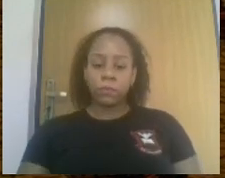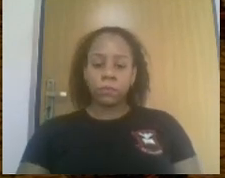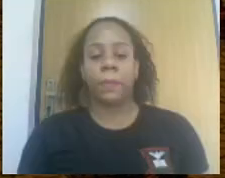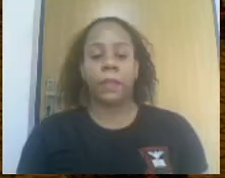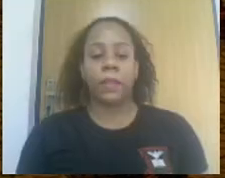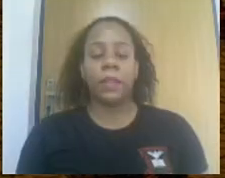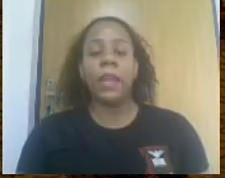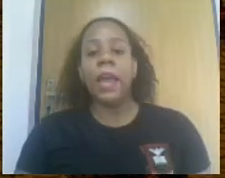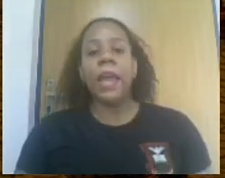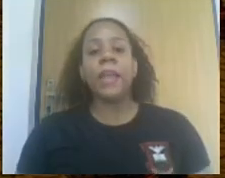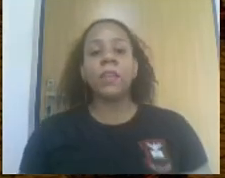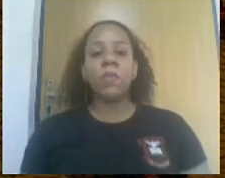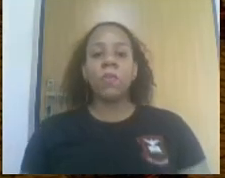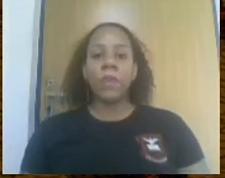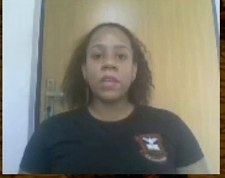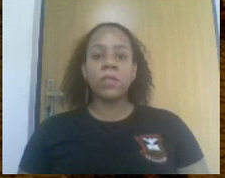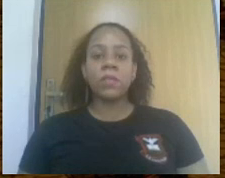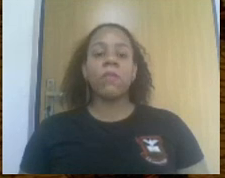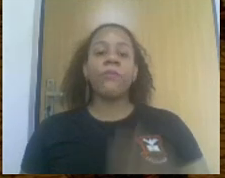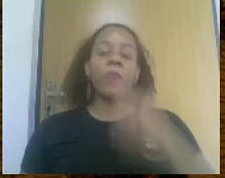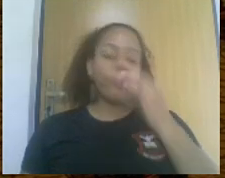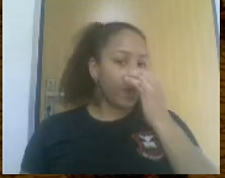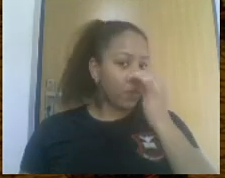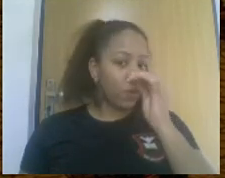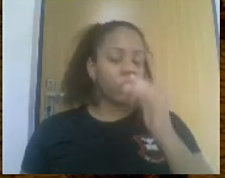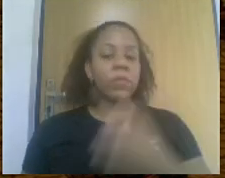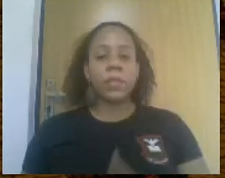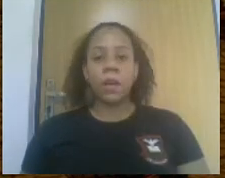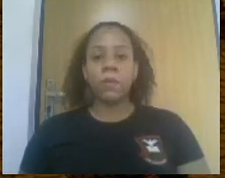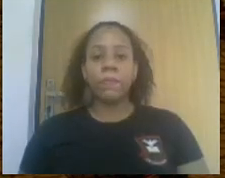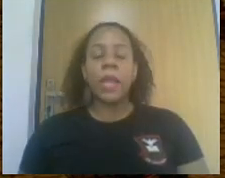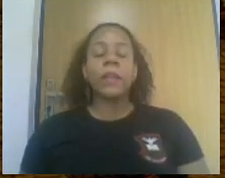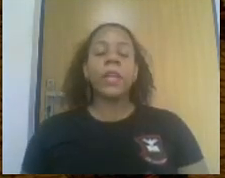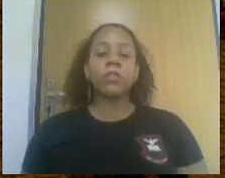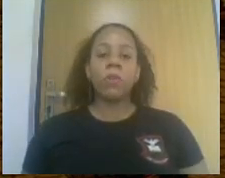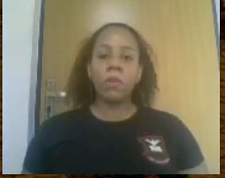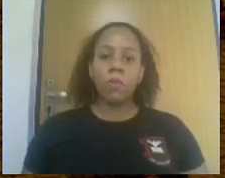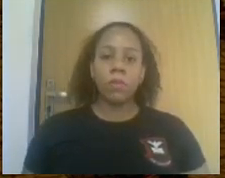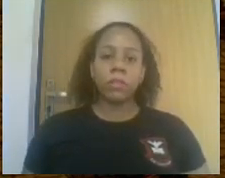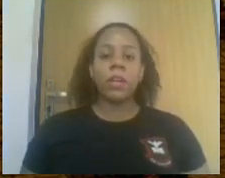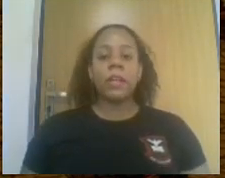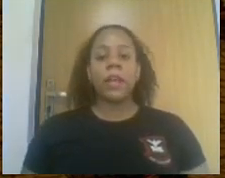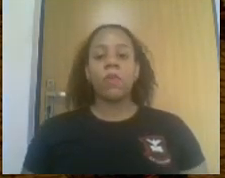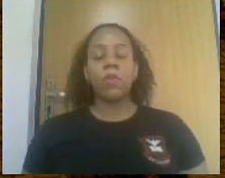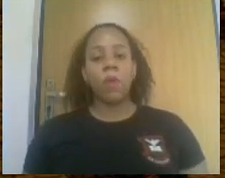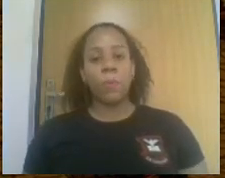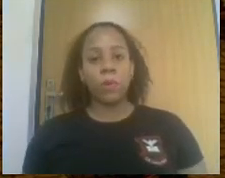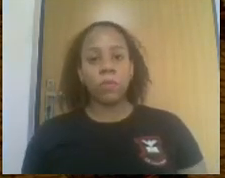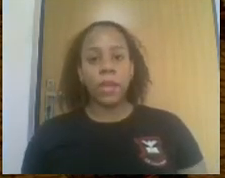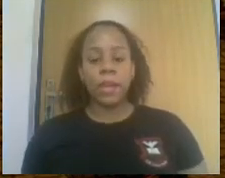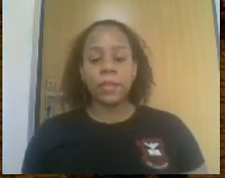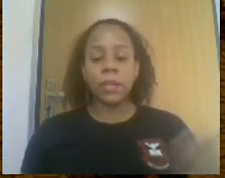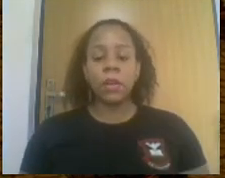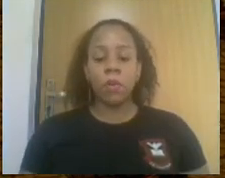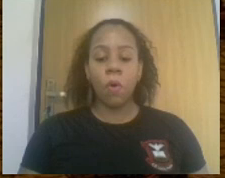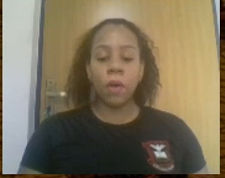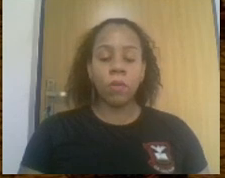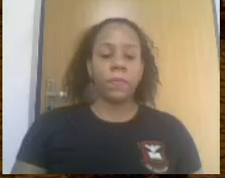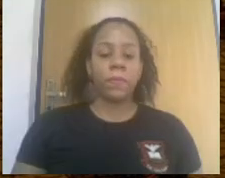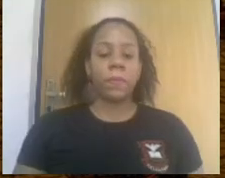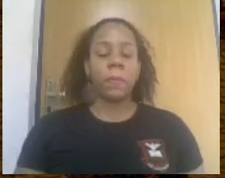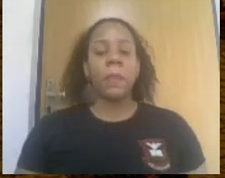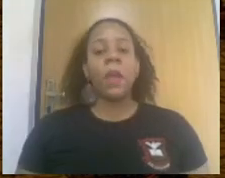Portugal. Então, com isso, foi feita a junção das coroas, da coroa portuguesa